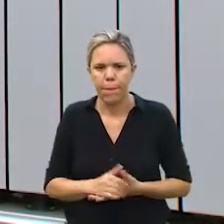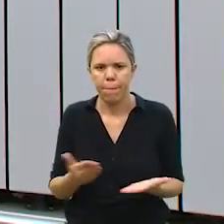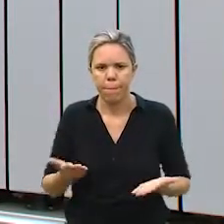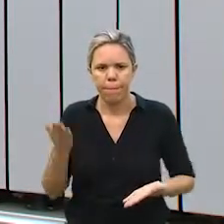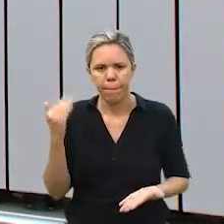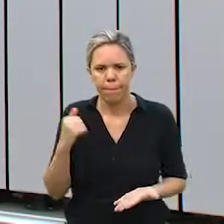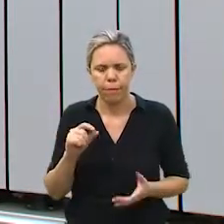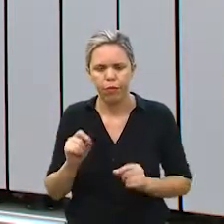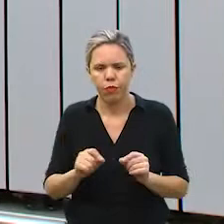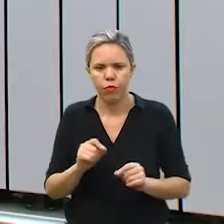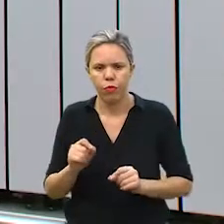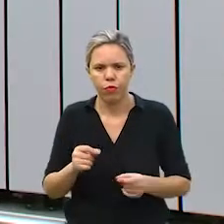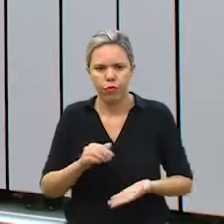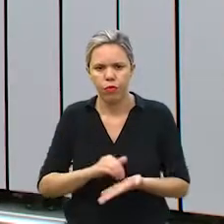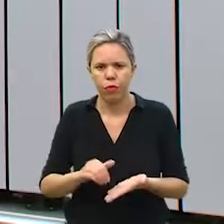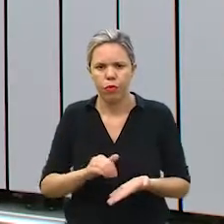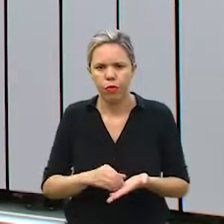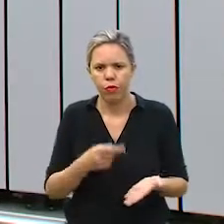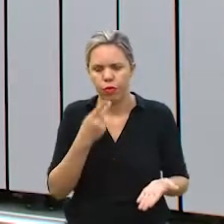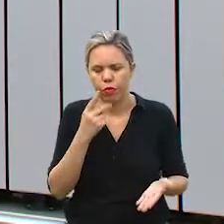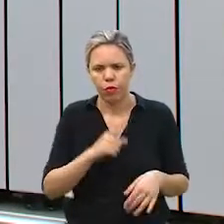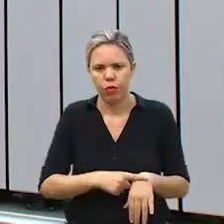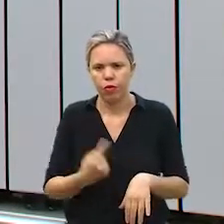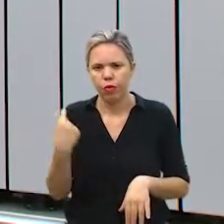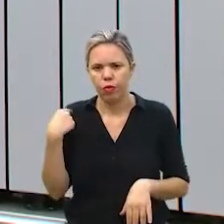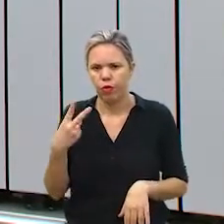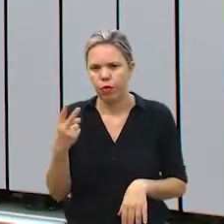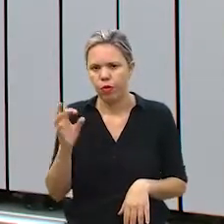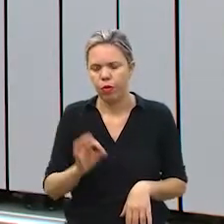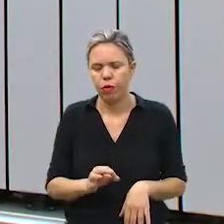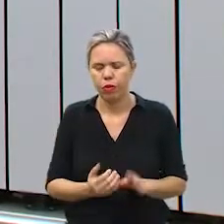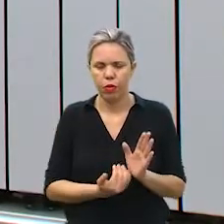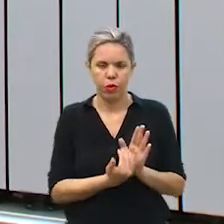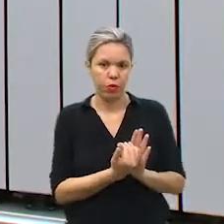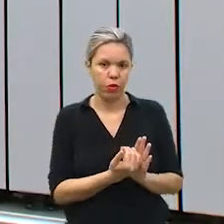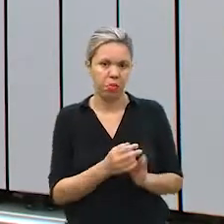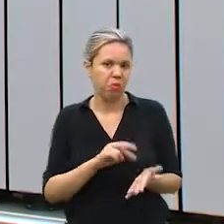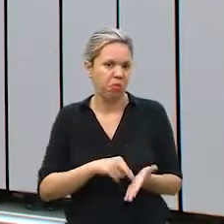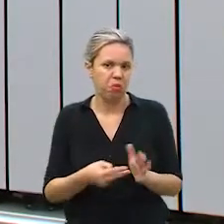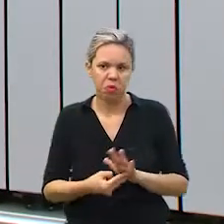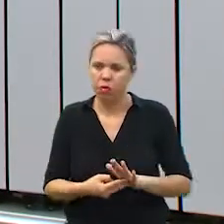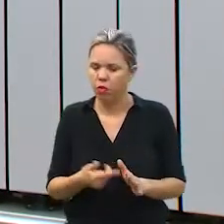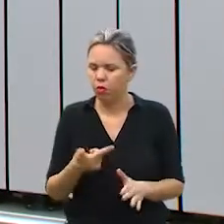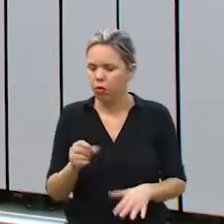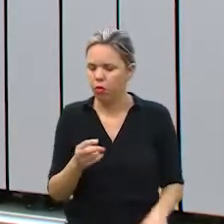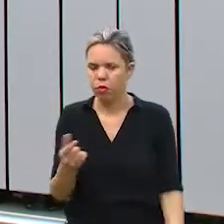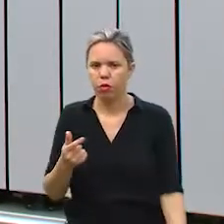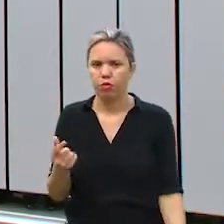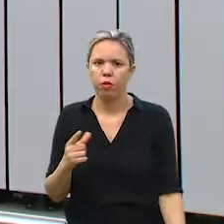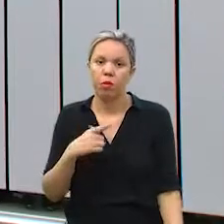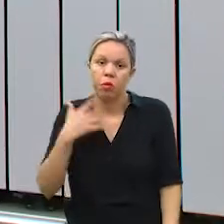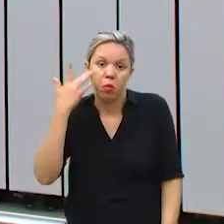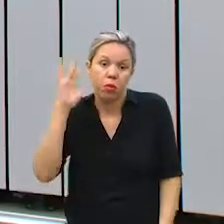sabe que nem o secretário, teve um aumento de 2%, isso não quer dizer que em 2022 nós não sabemos como que vai